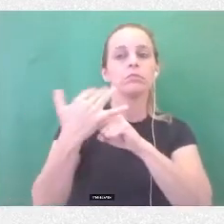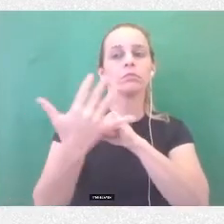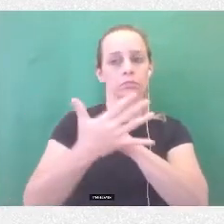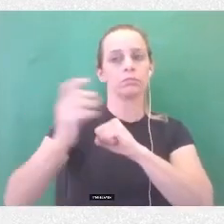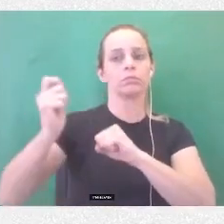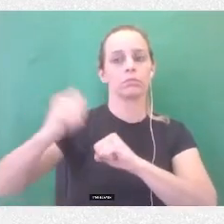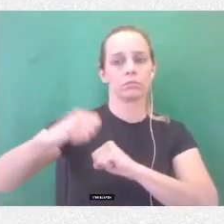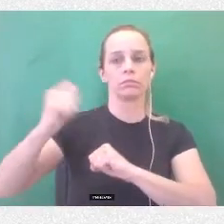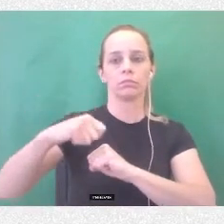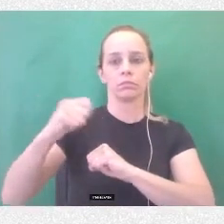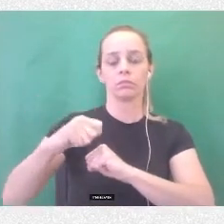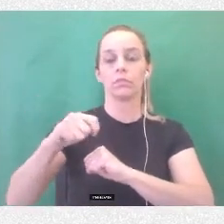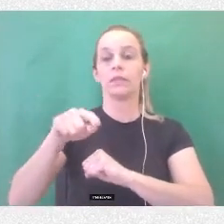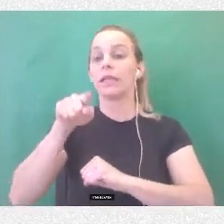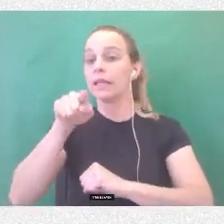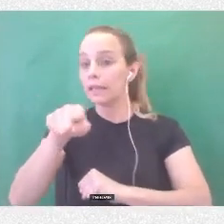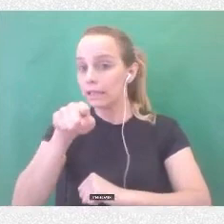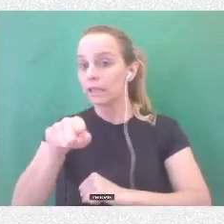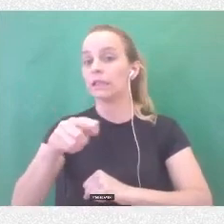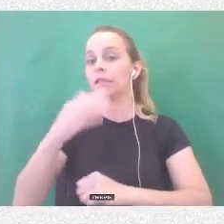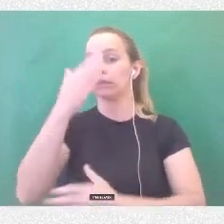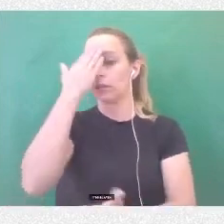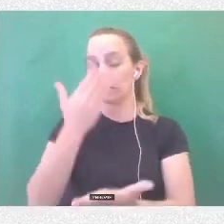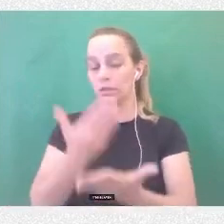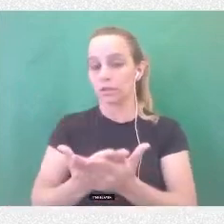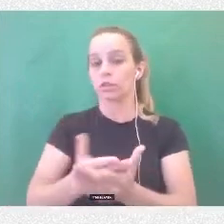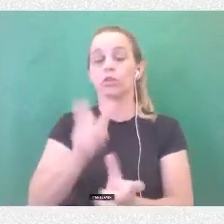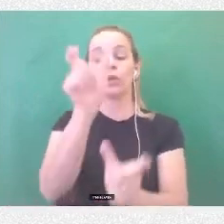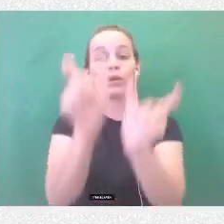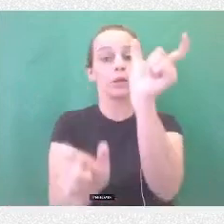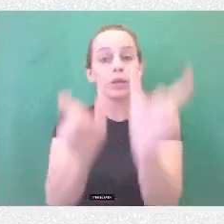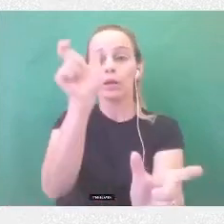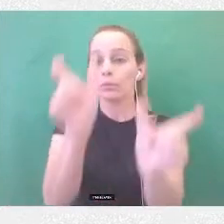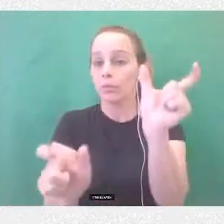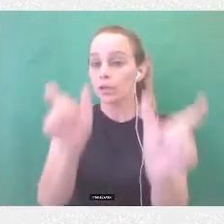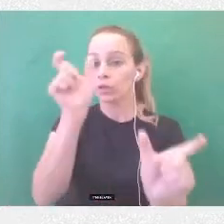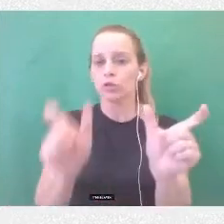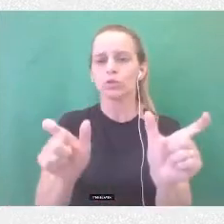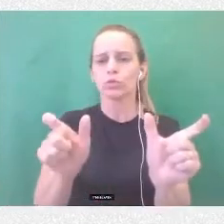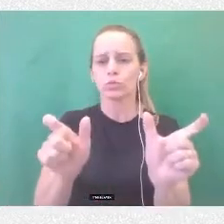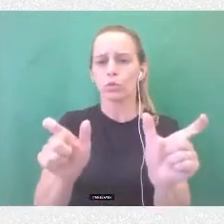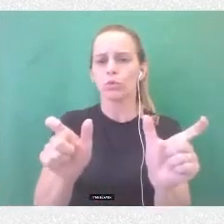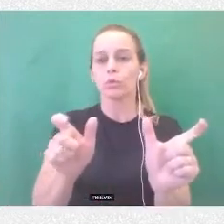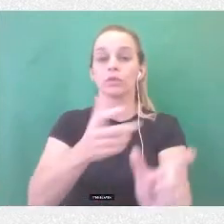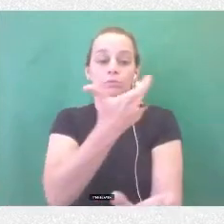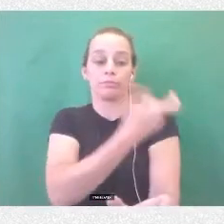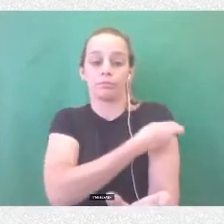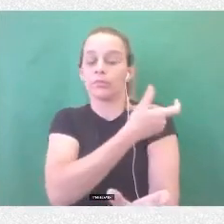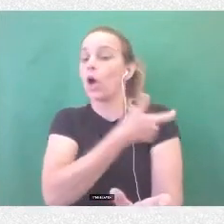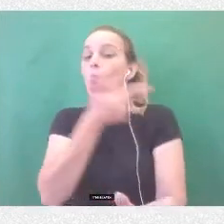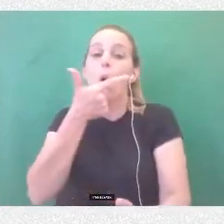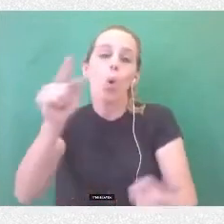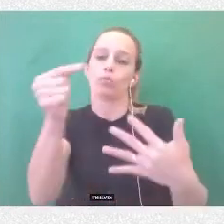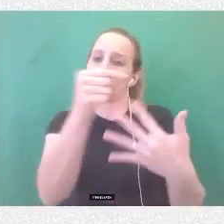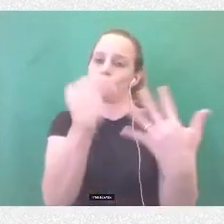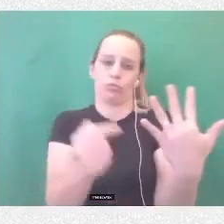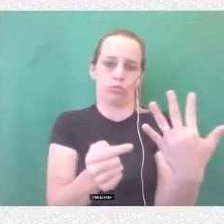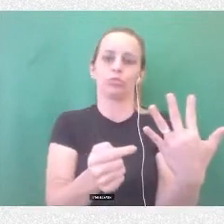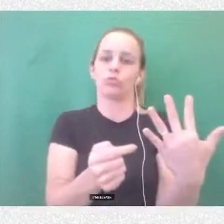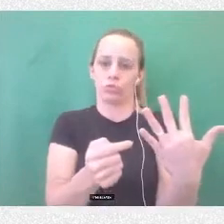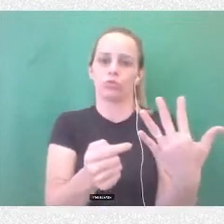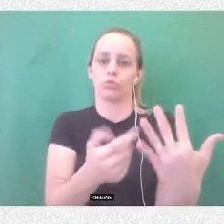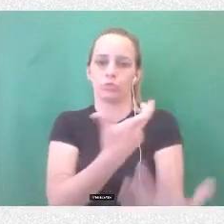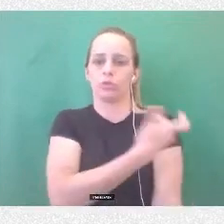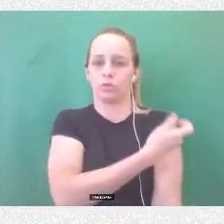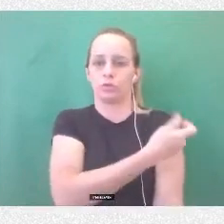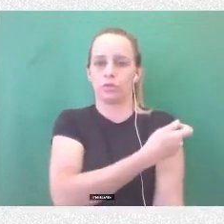provavelmente o estudo incluirá pessoas com um histórico de imunização por outras vacinas também. Não é uma questão primária do